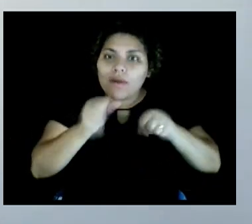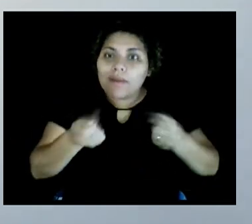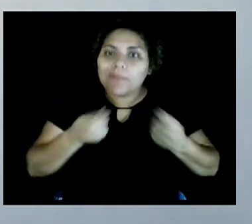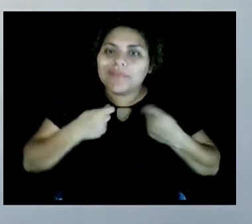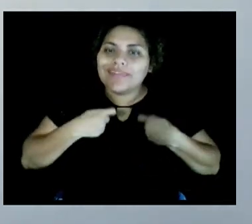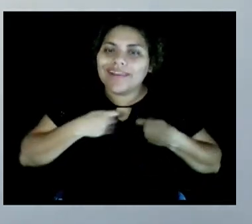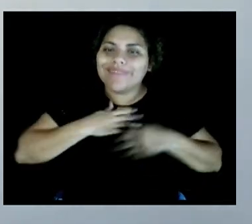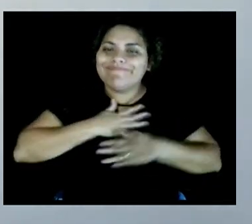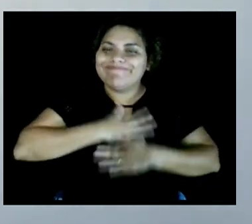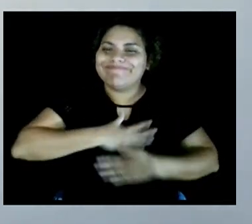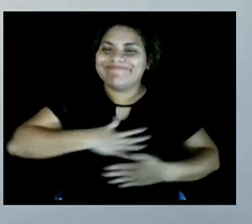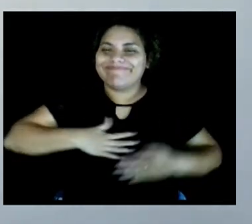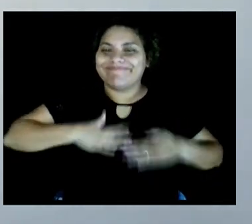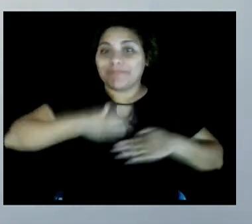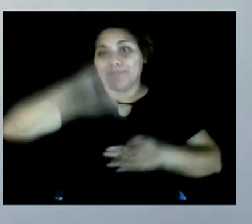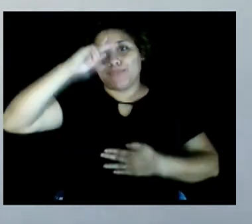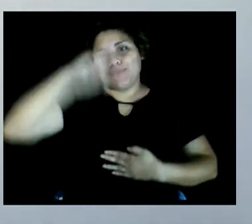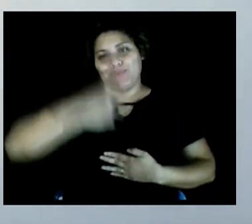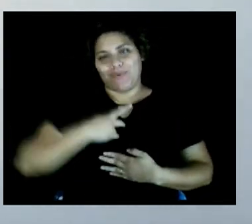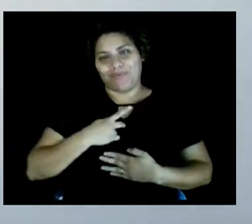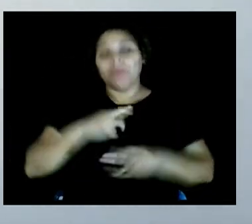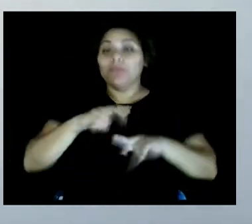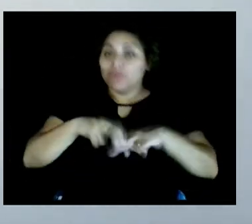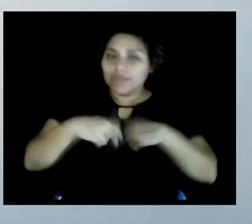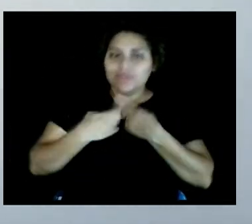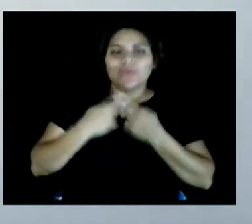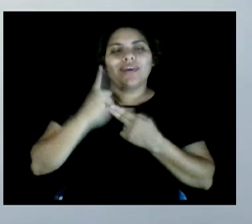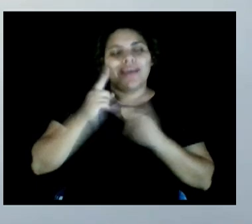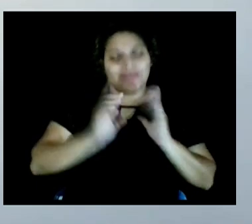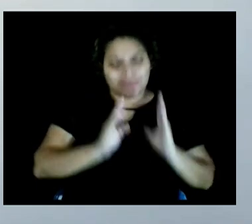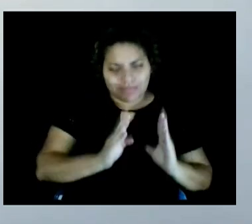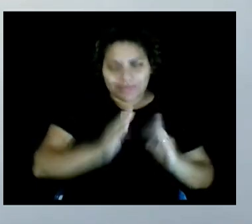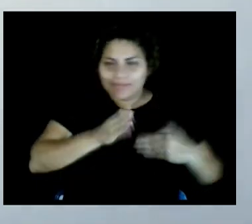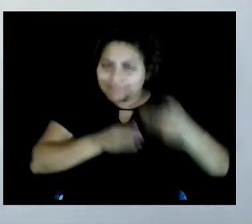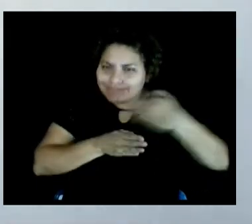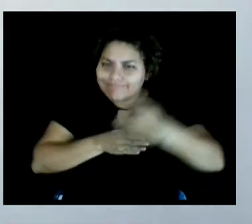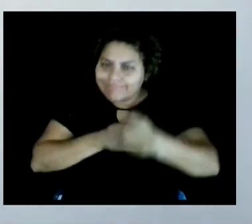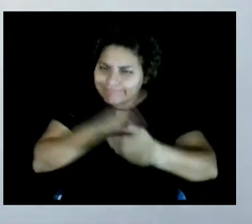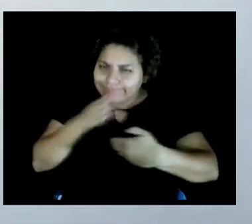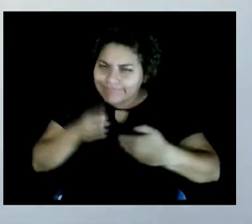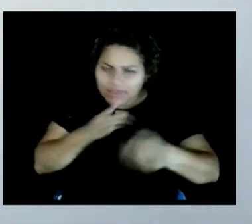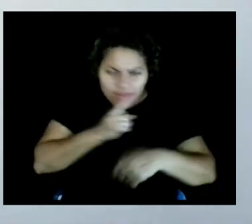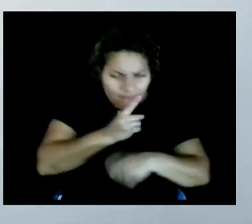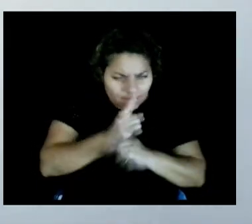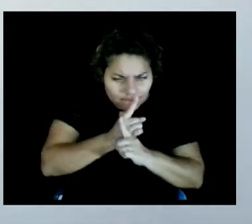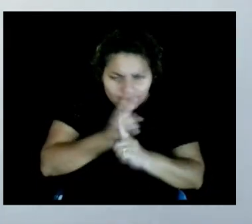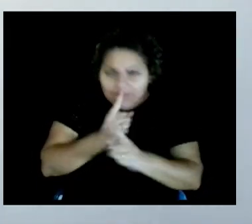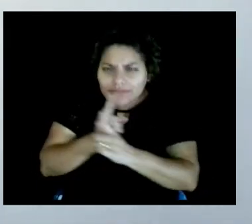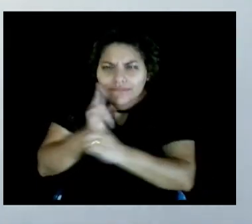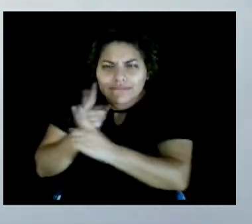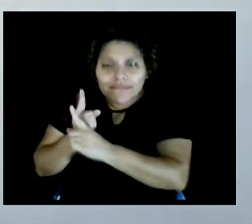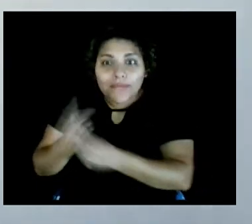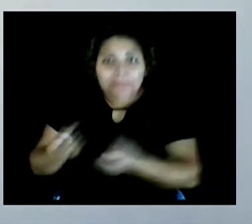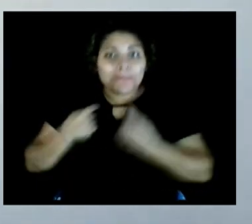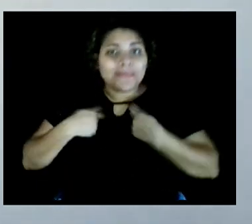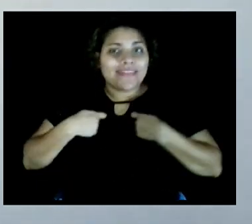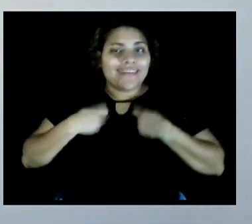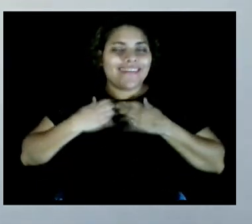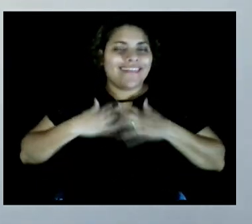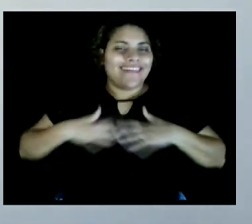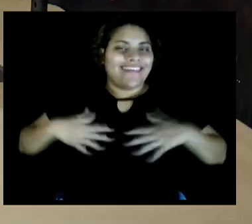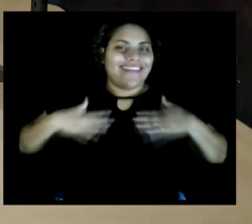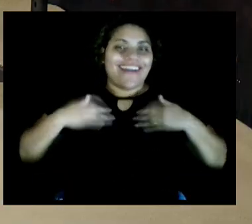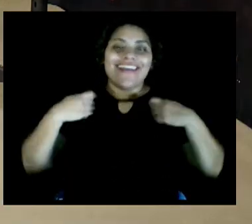Então, é muito gostoso esse processo, é identificar o que faz sentido e trazer melhorias para a saúde da pessoa como um